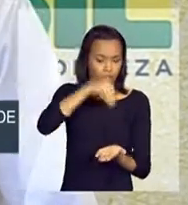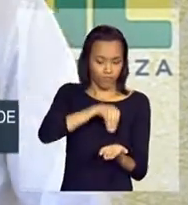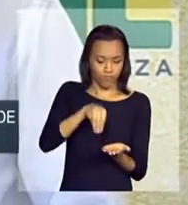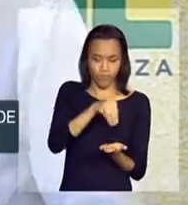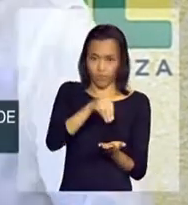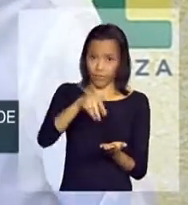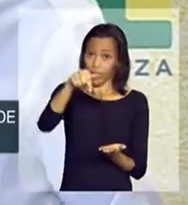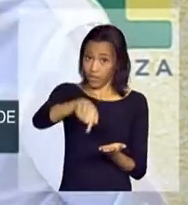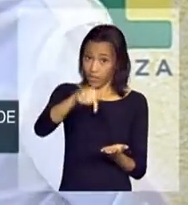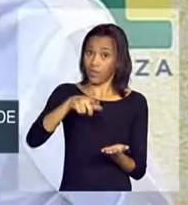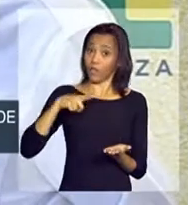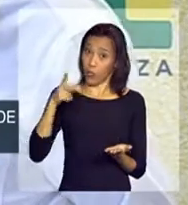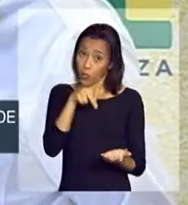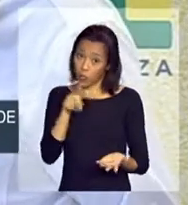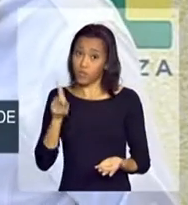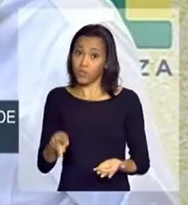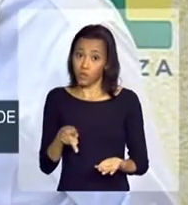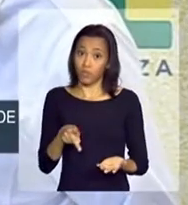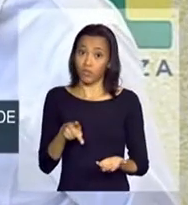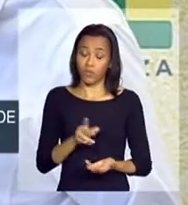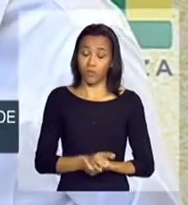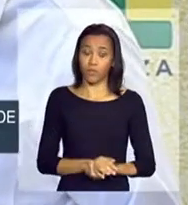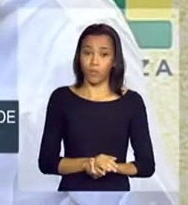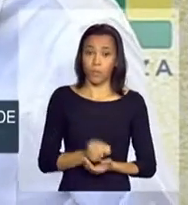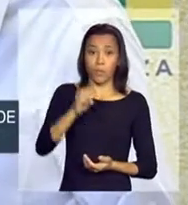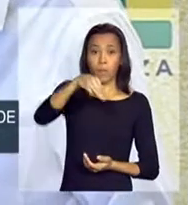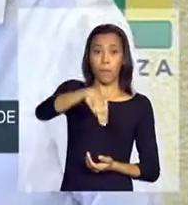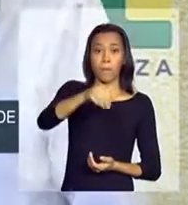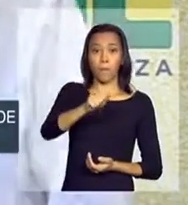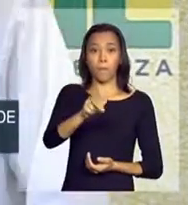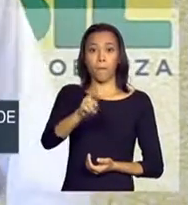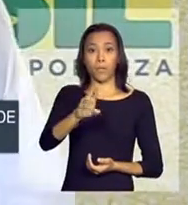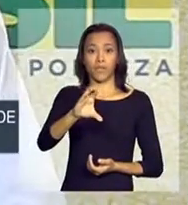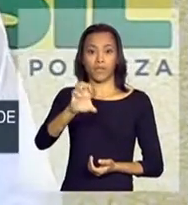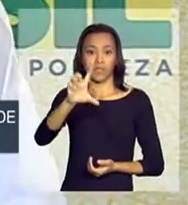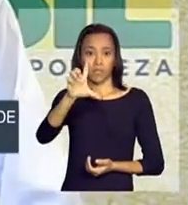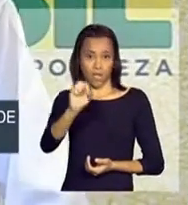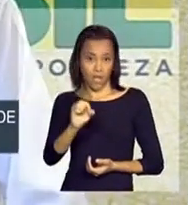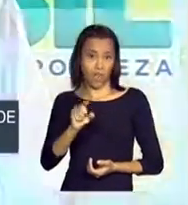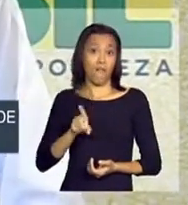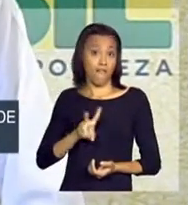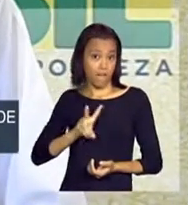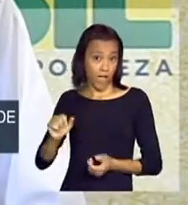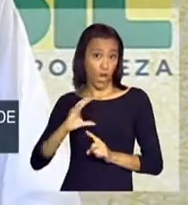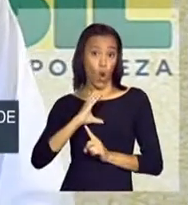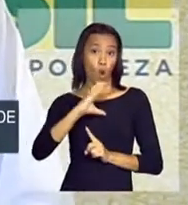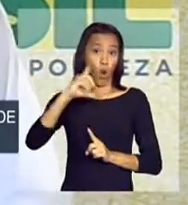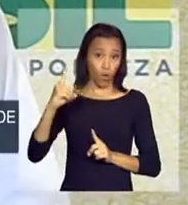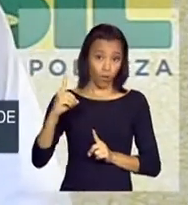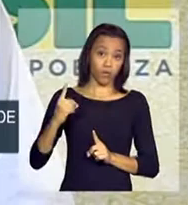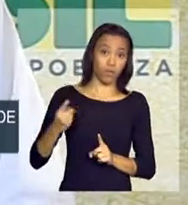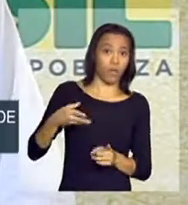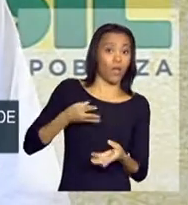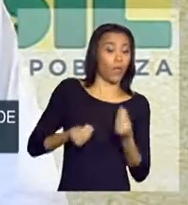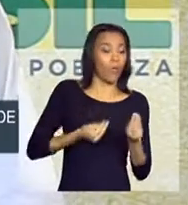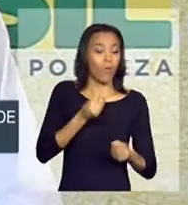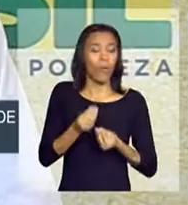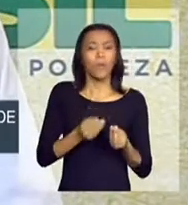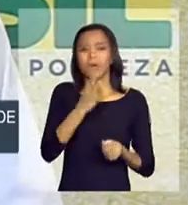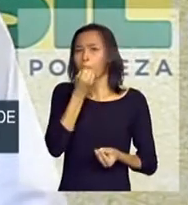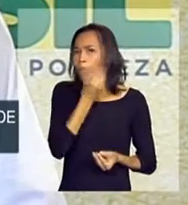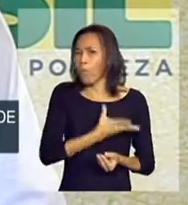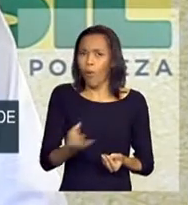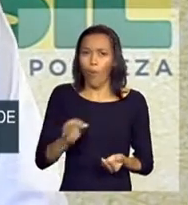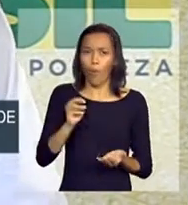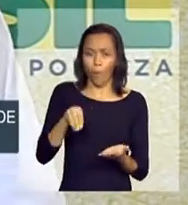e o nosso professor o Marcelo vai vai coordenar aqui eu depois é maravilhosa ter o